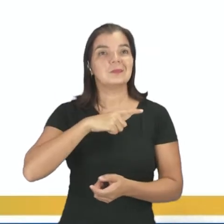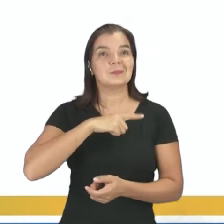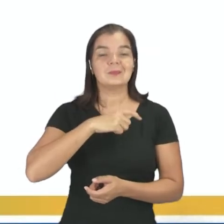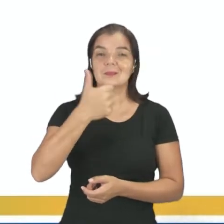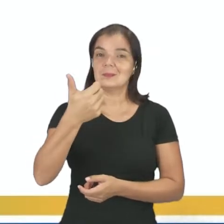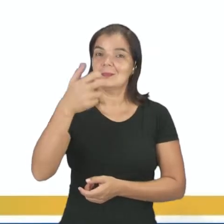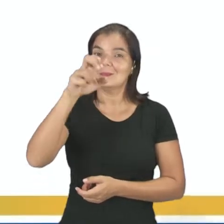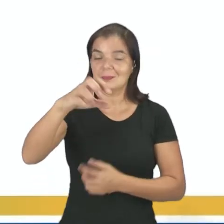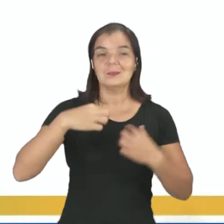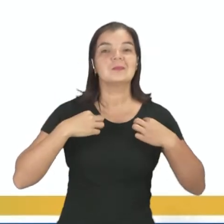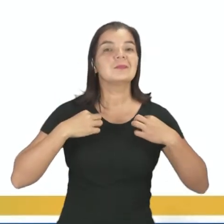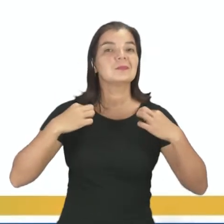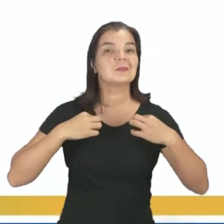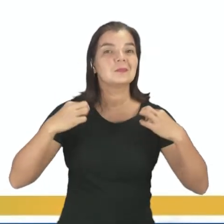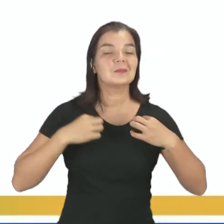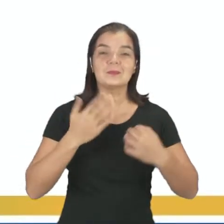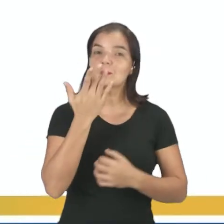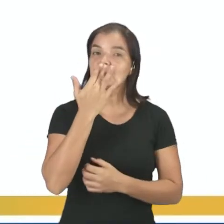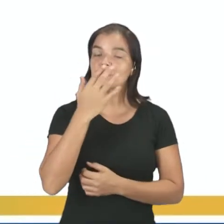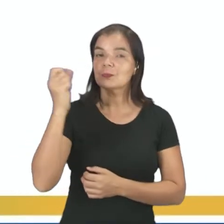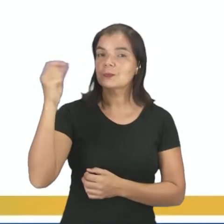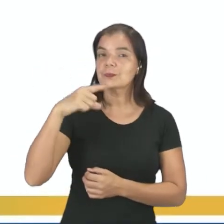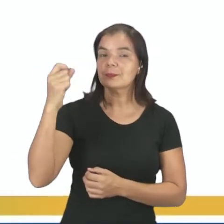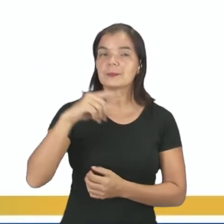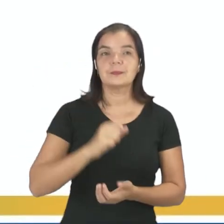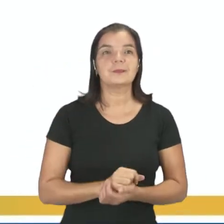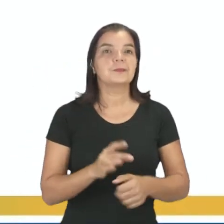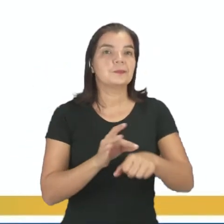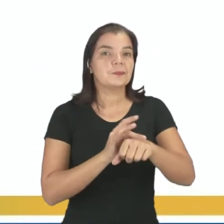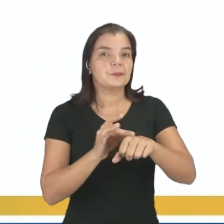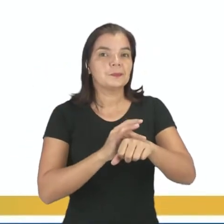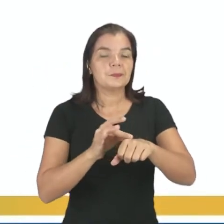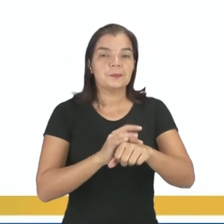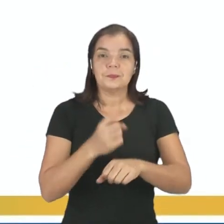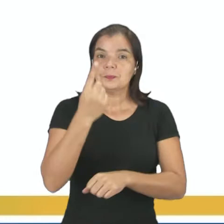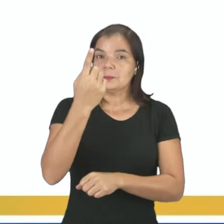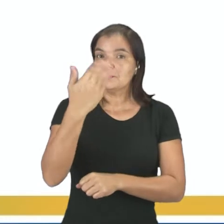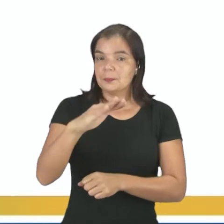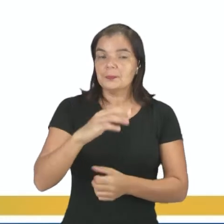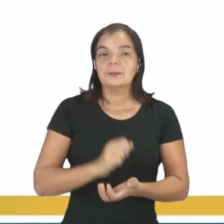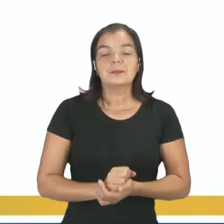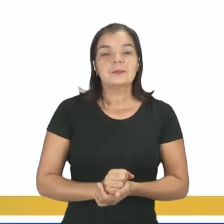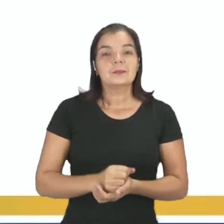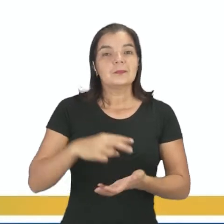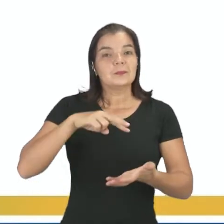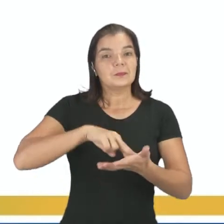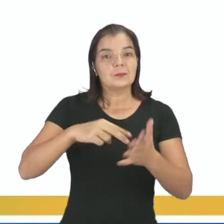aí 15 camisetas na cor azul. Preto, eu tenho 1,5.